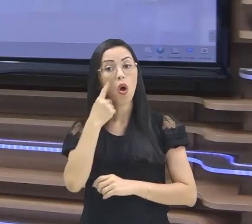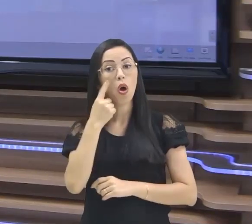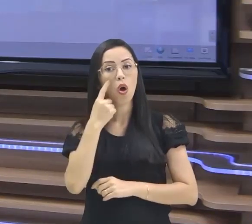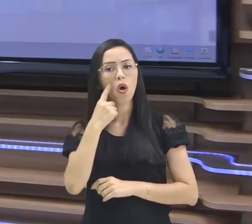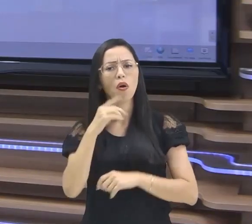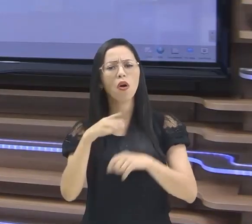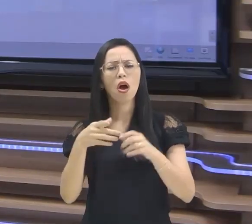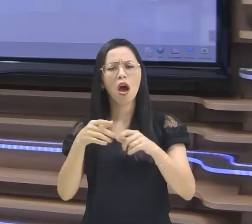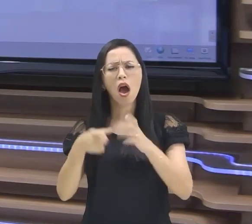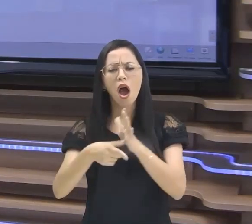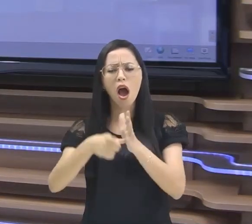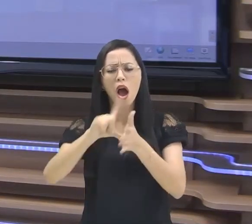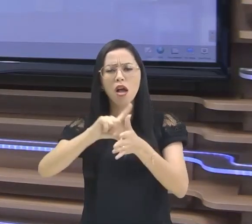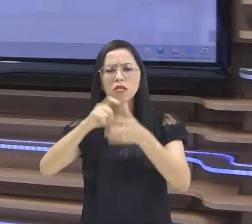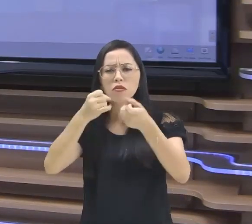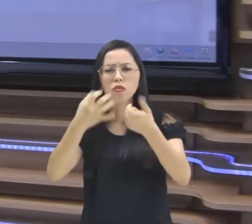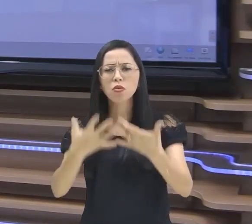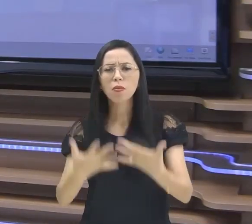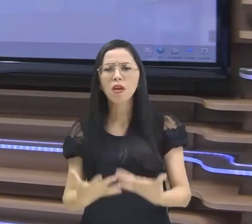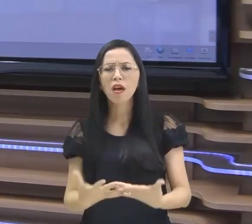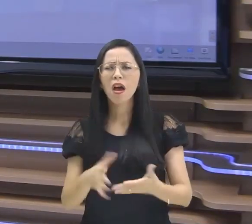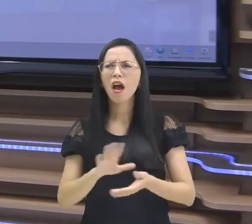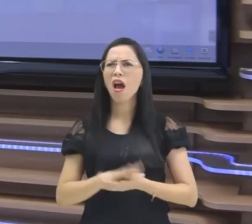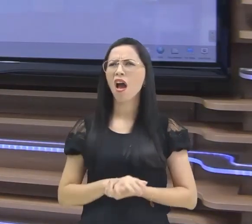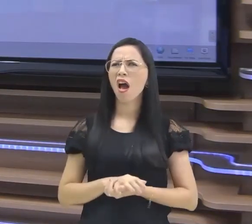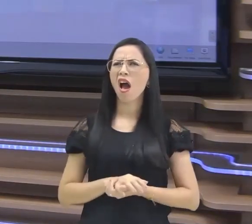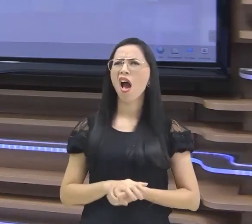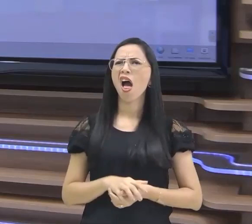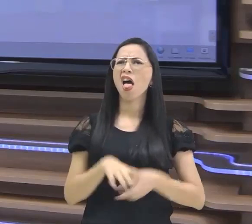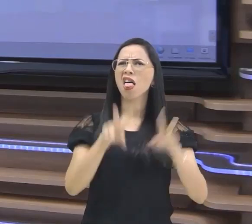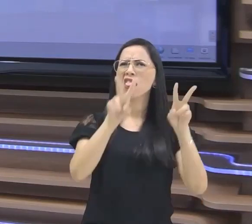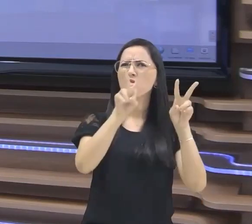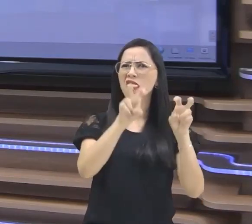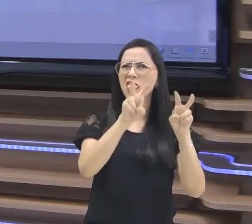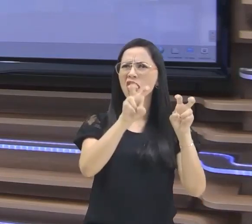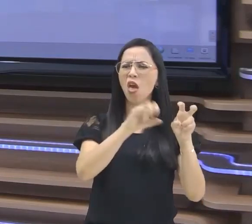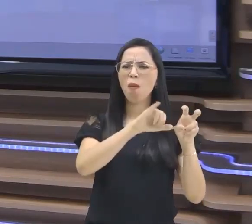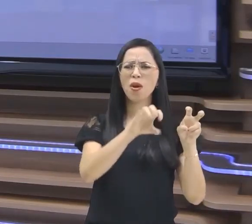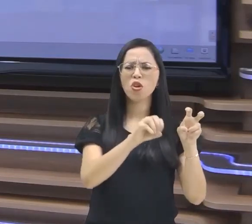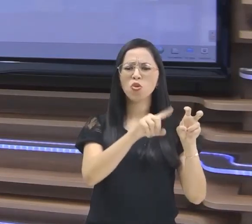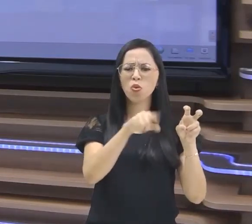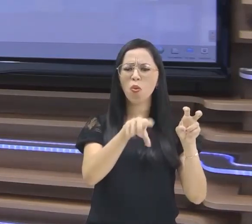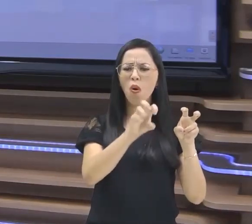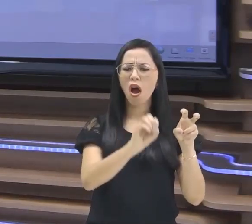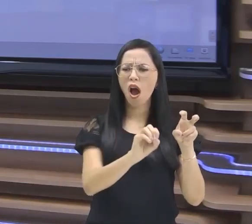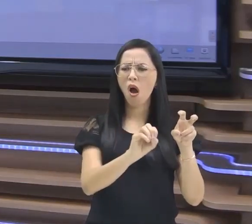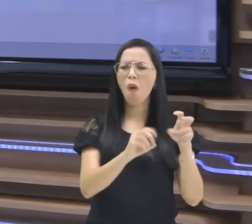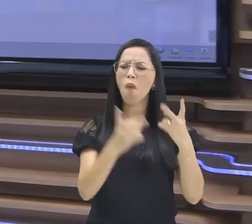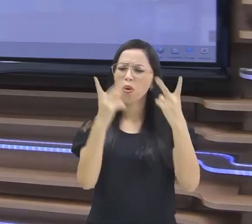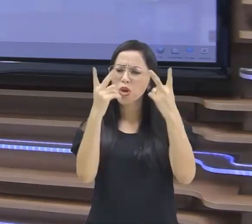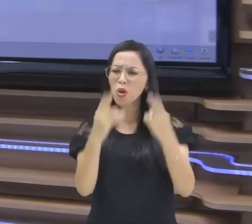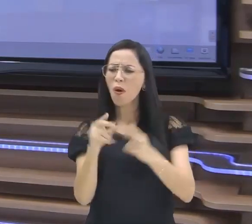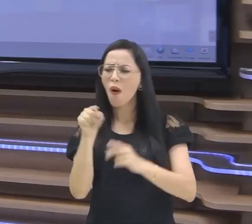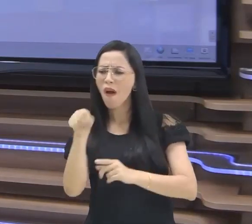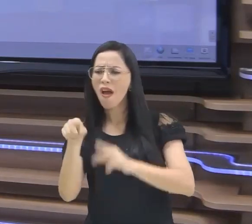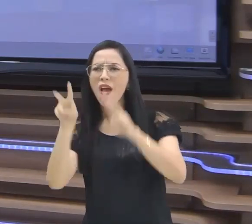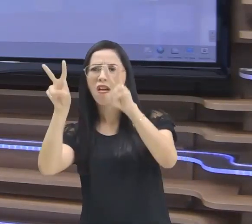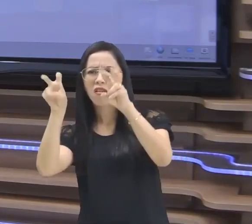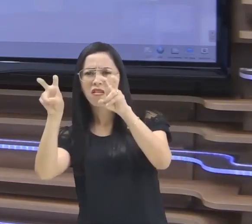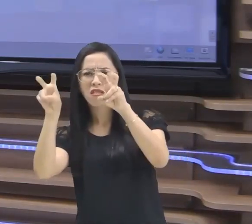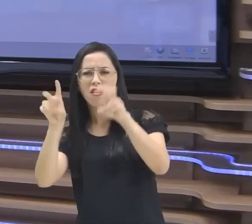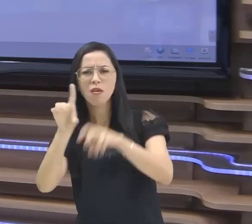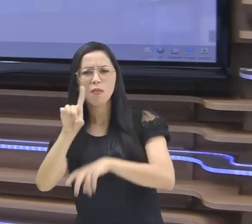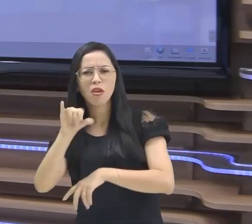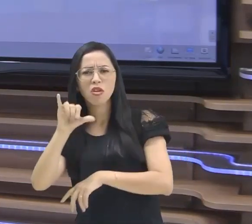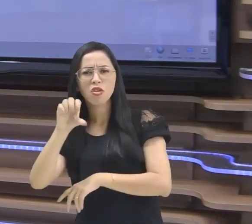Ah, professora, é o mesmo assunto? É o mesmo tema? Sim, é o mesmo assunto, é o mesmo tema.